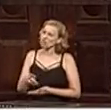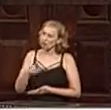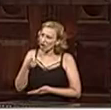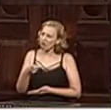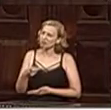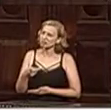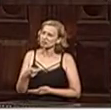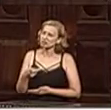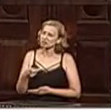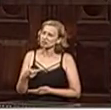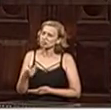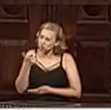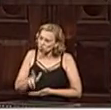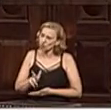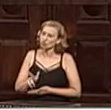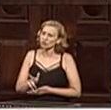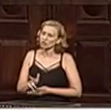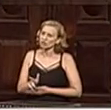que mais uma vez